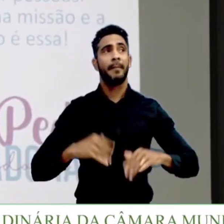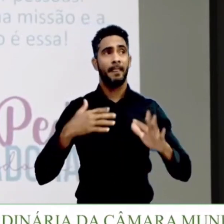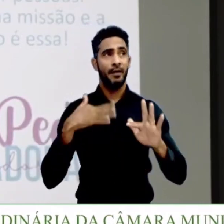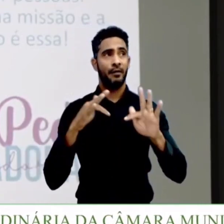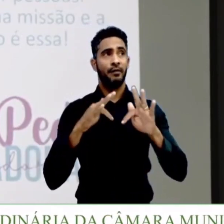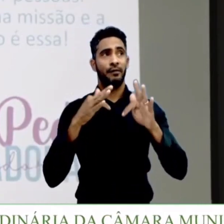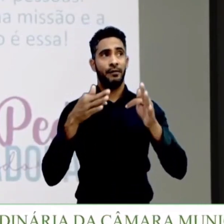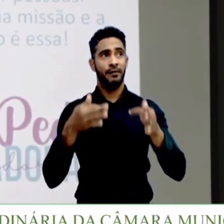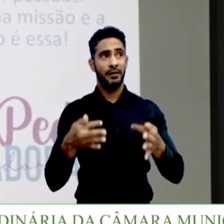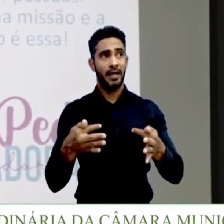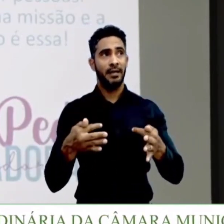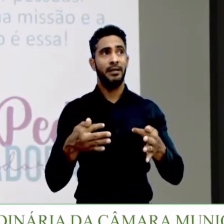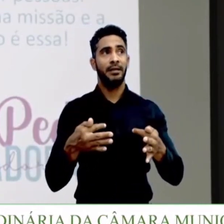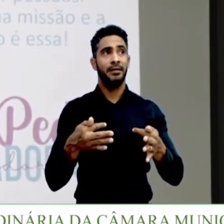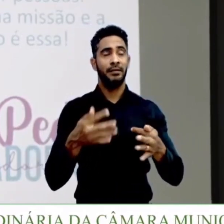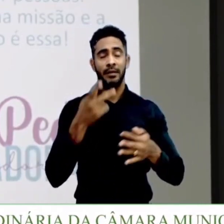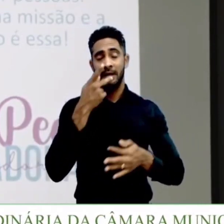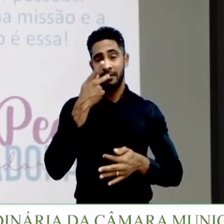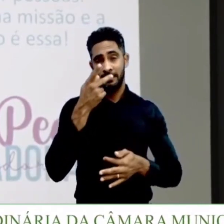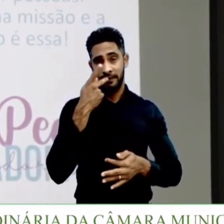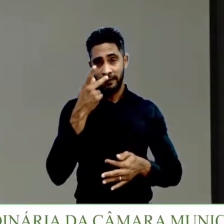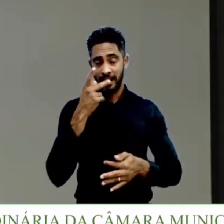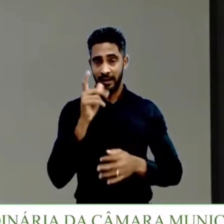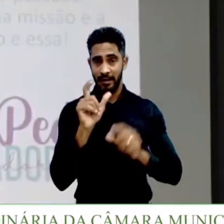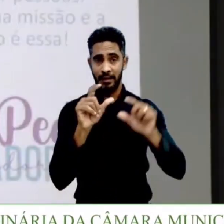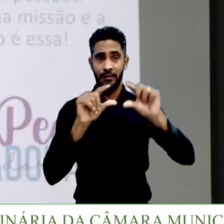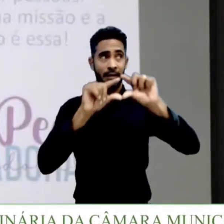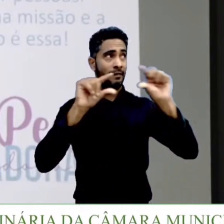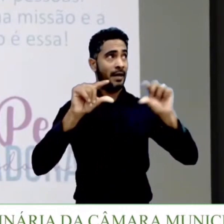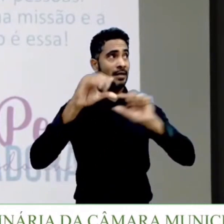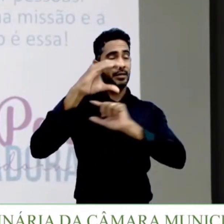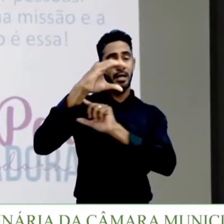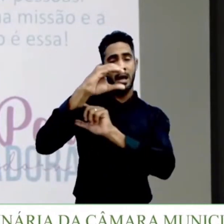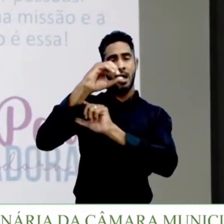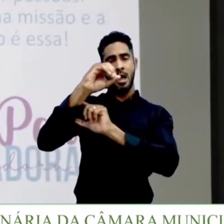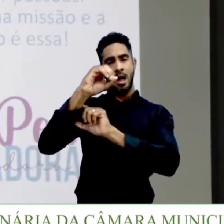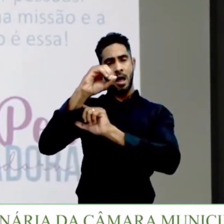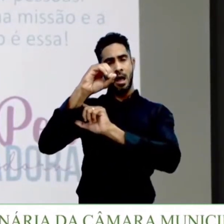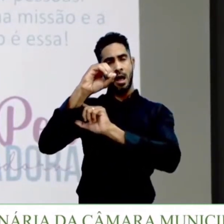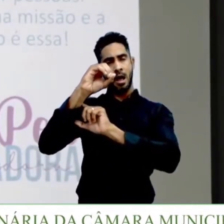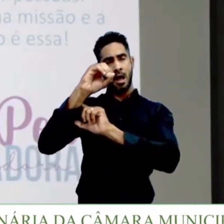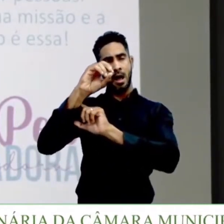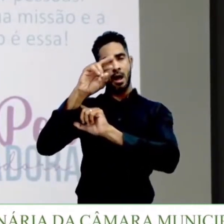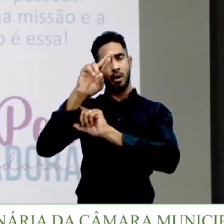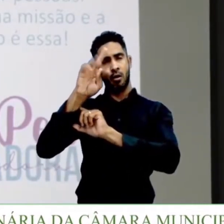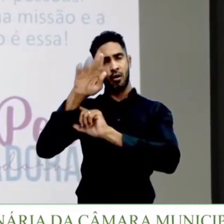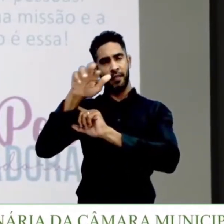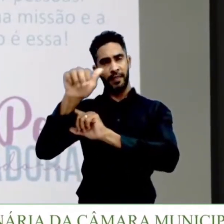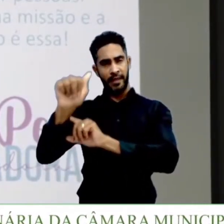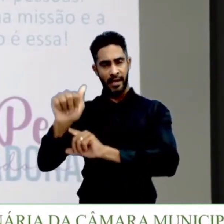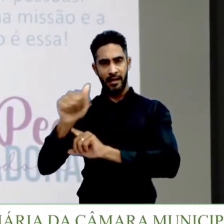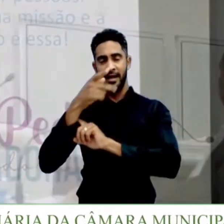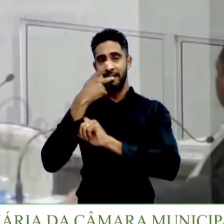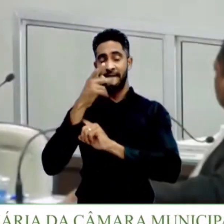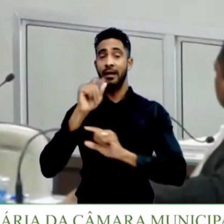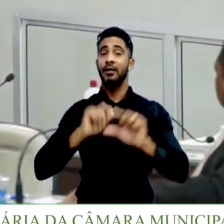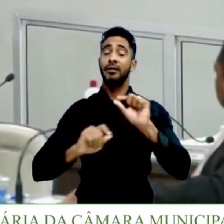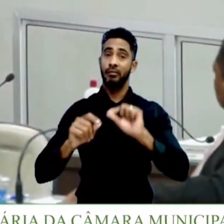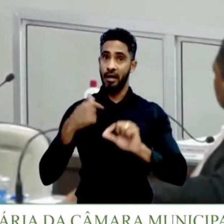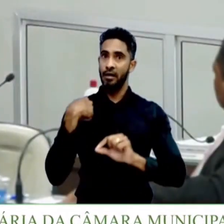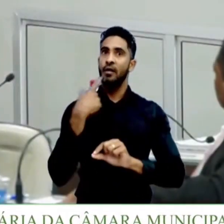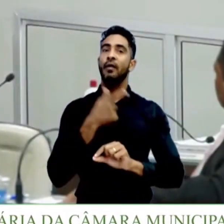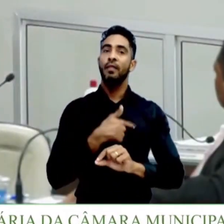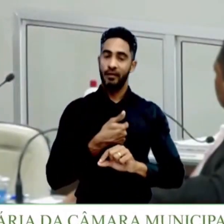termino aqui parafraseando Cortella, Mário Sérgio Cortella, onde ele diz que nós devemos